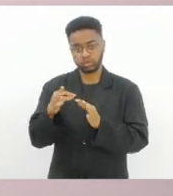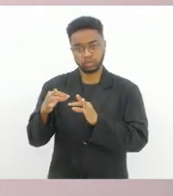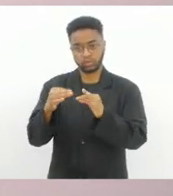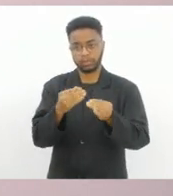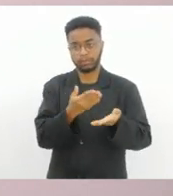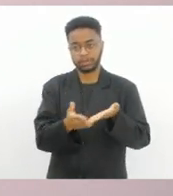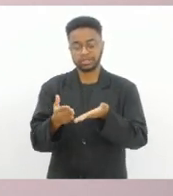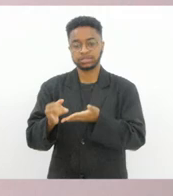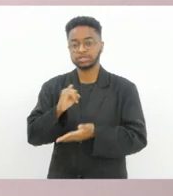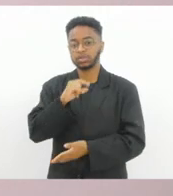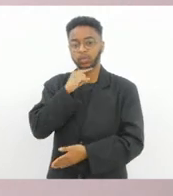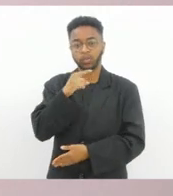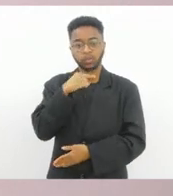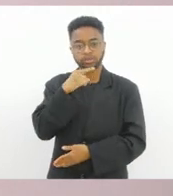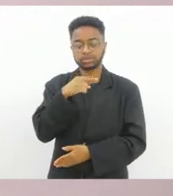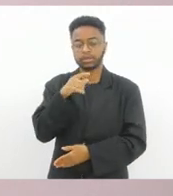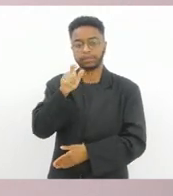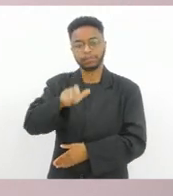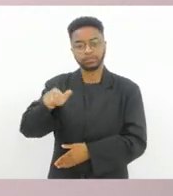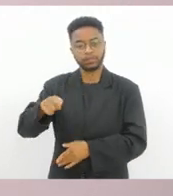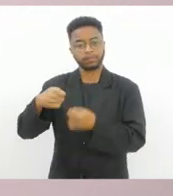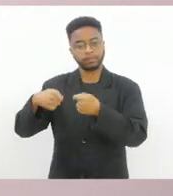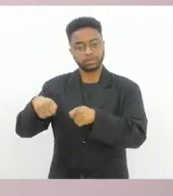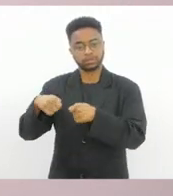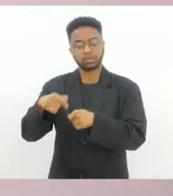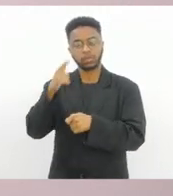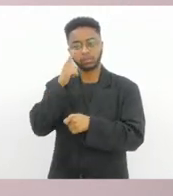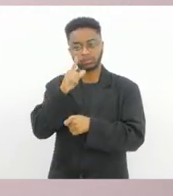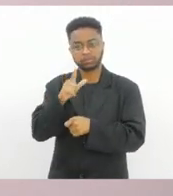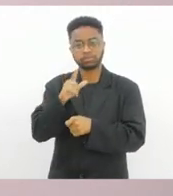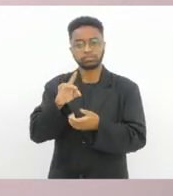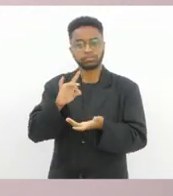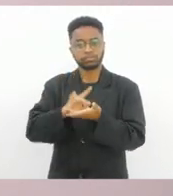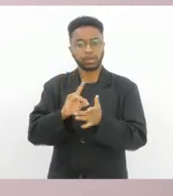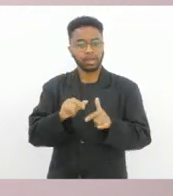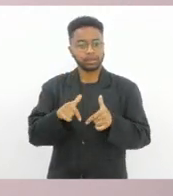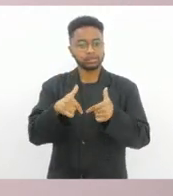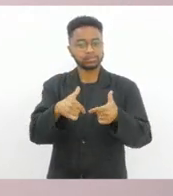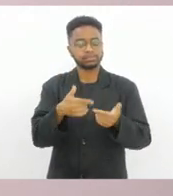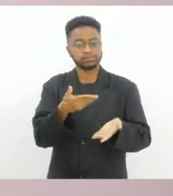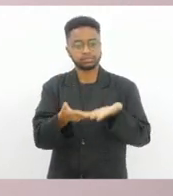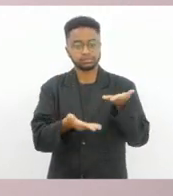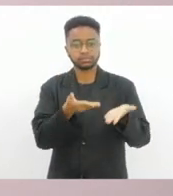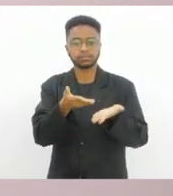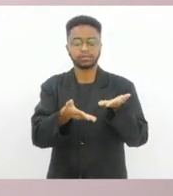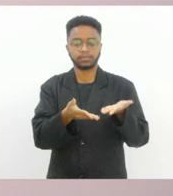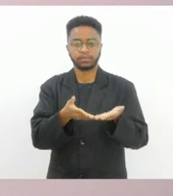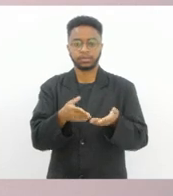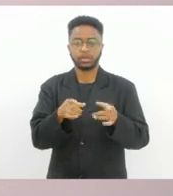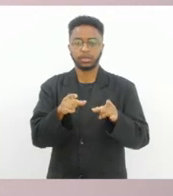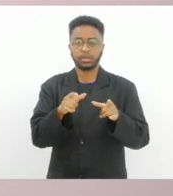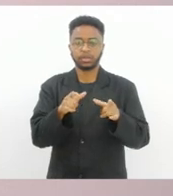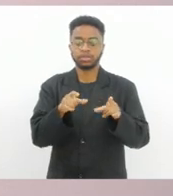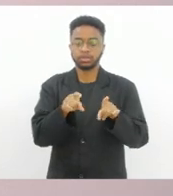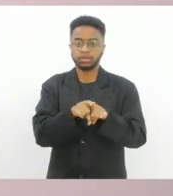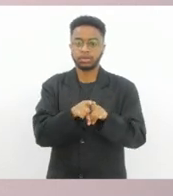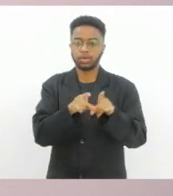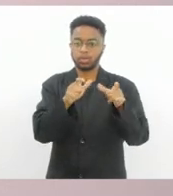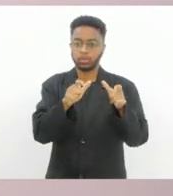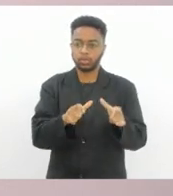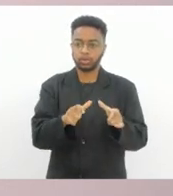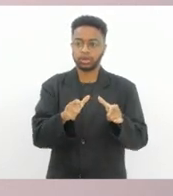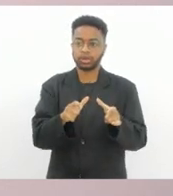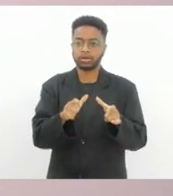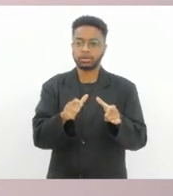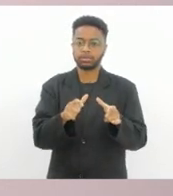fazer chegar a quem mais precisa o acesso à rede de enfrentamento e atendimento especializado, espaço que é e cada